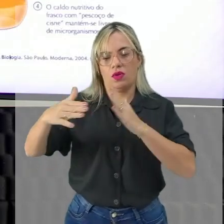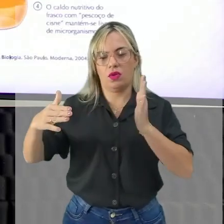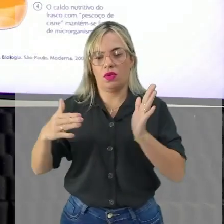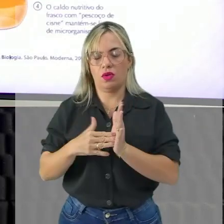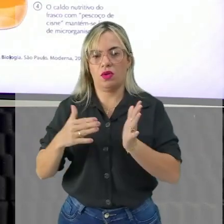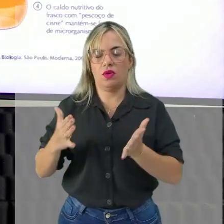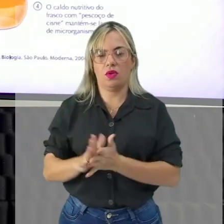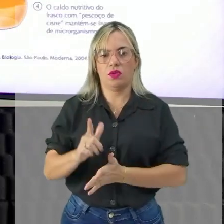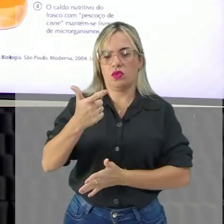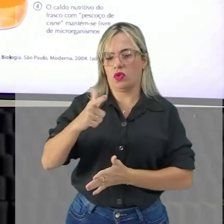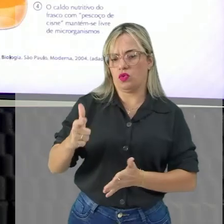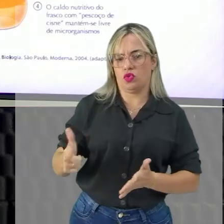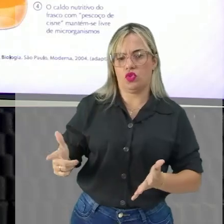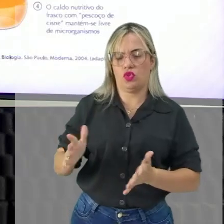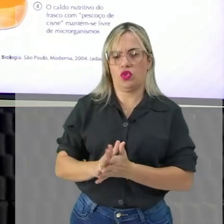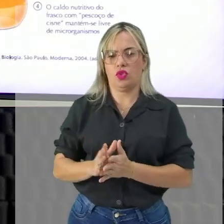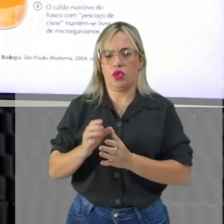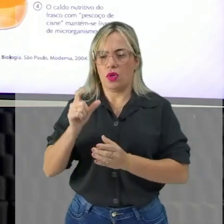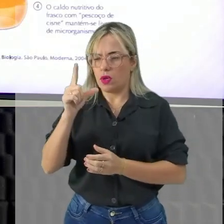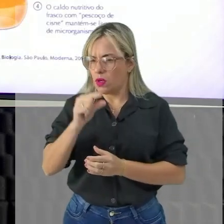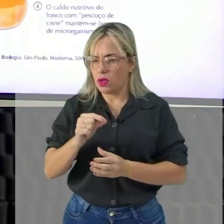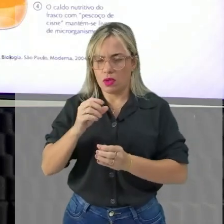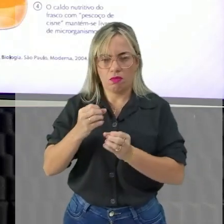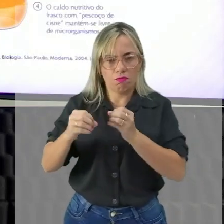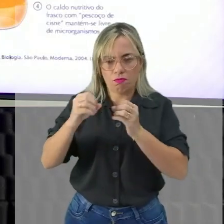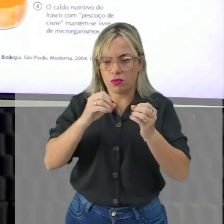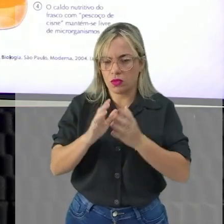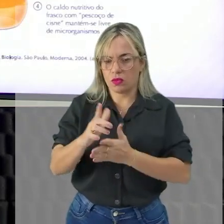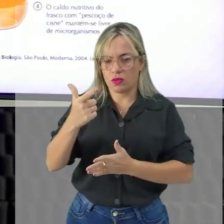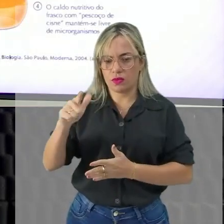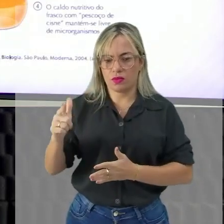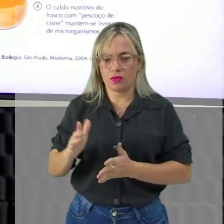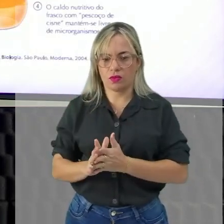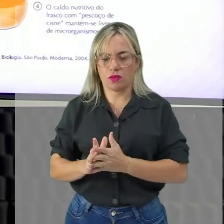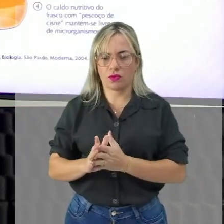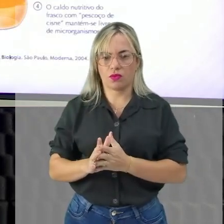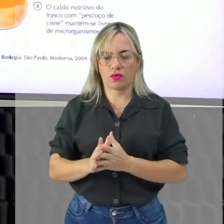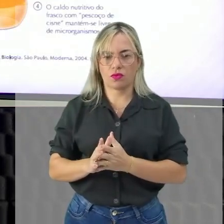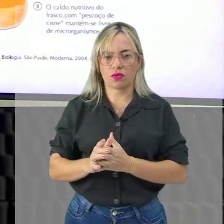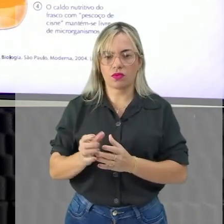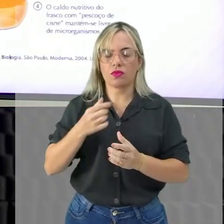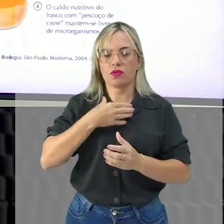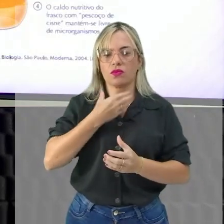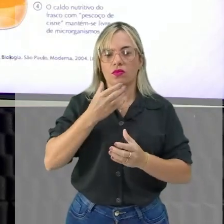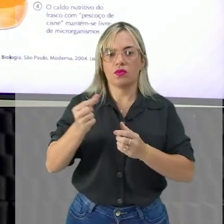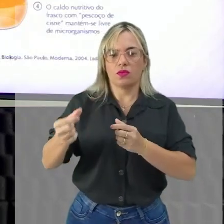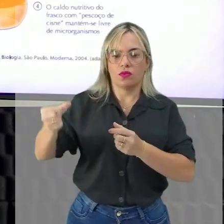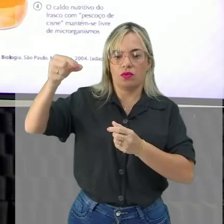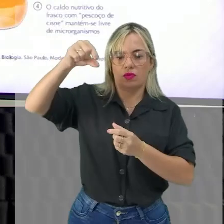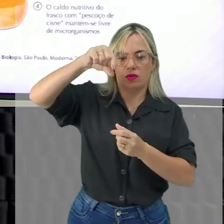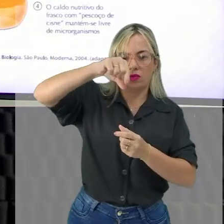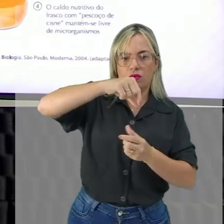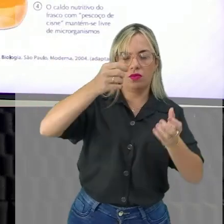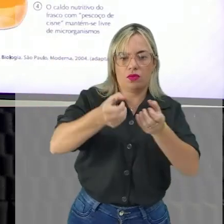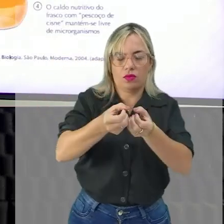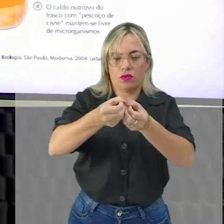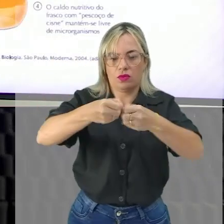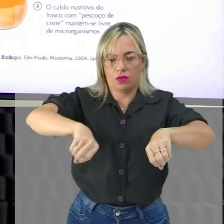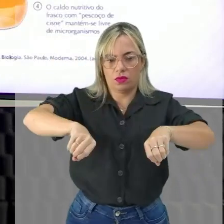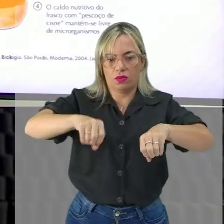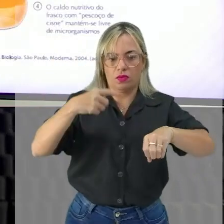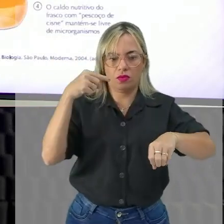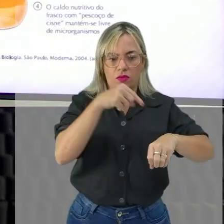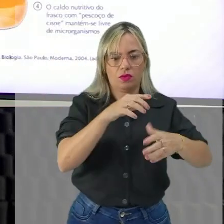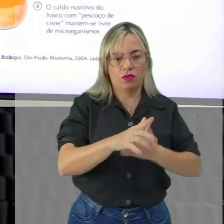ficou sem micro-organismo esse caldo nutritivo. Se o gargalo do frasco é quebrado, surgem